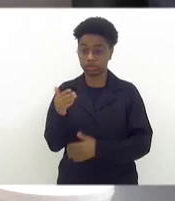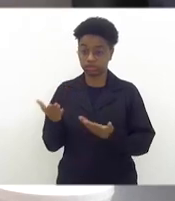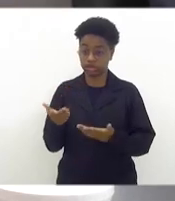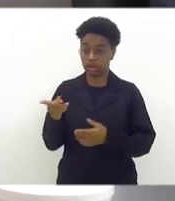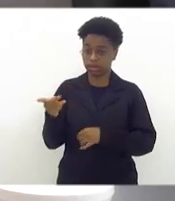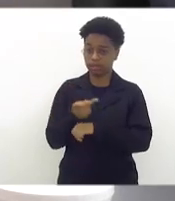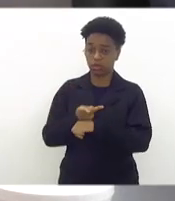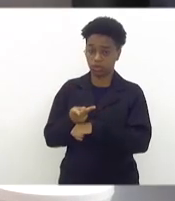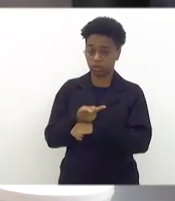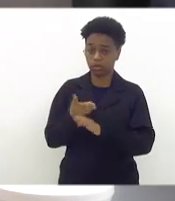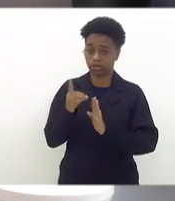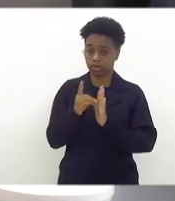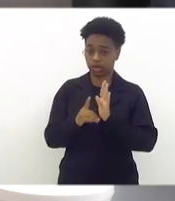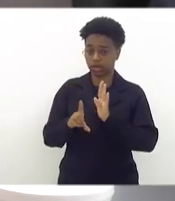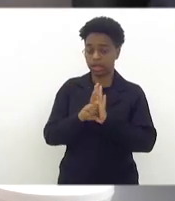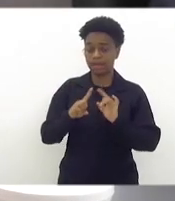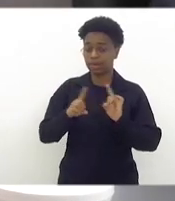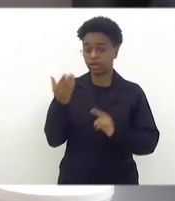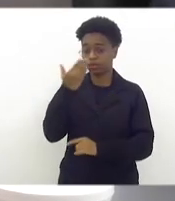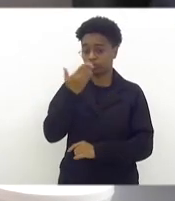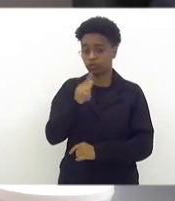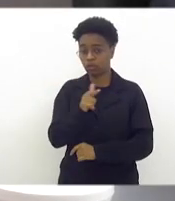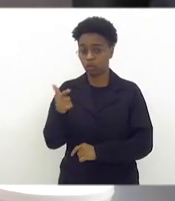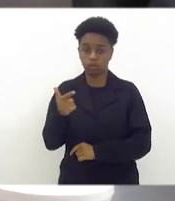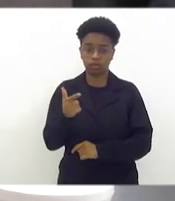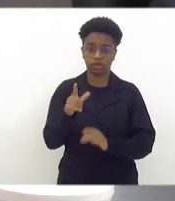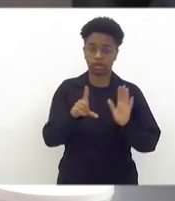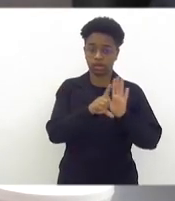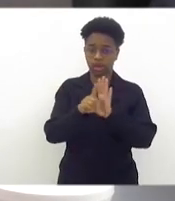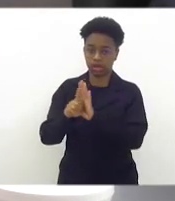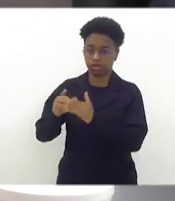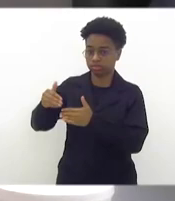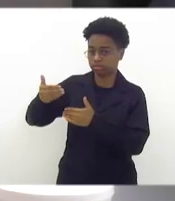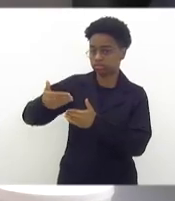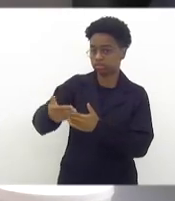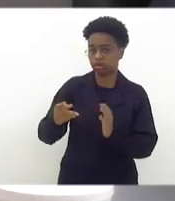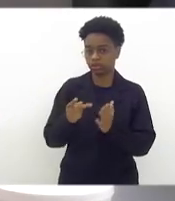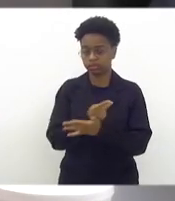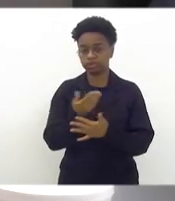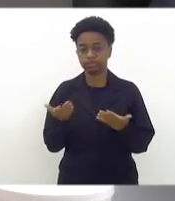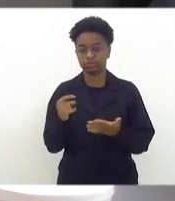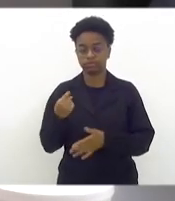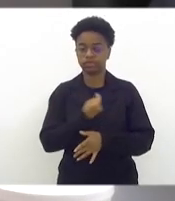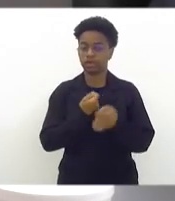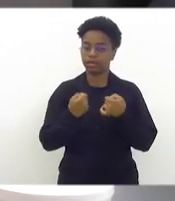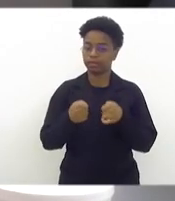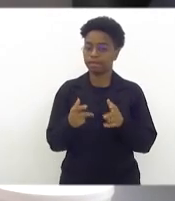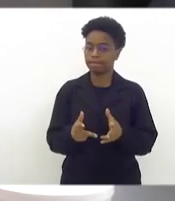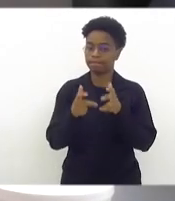não verificando todas as legislações posteriores que aconteceram. Então, a gente precisa ver essa questão